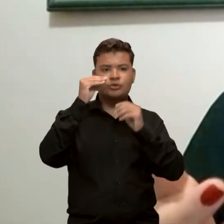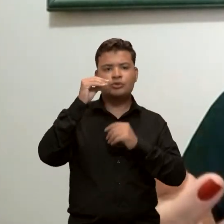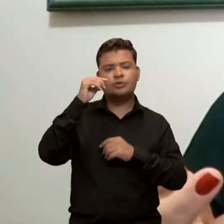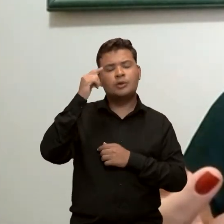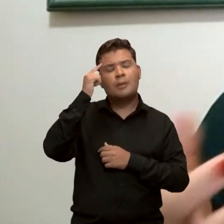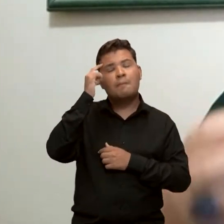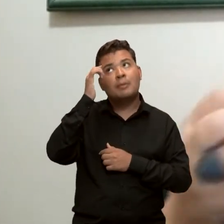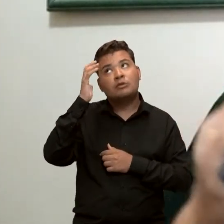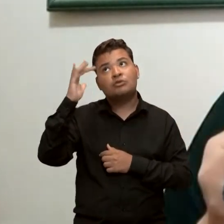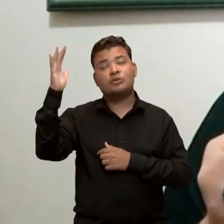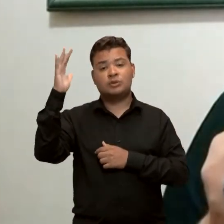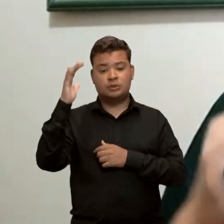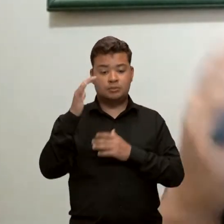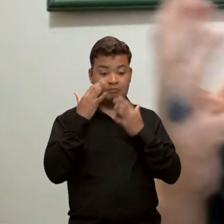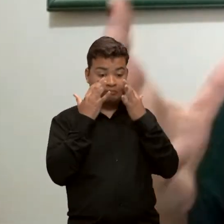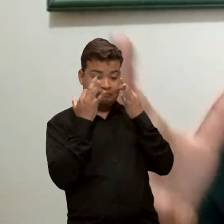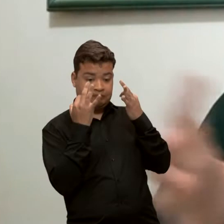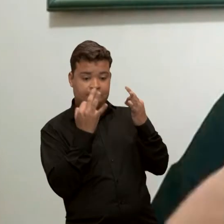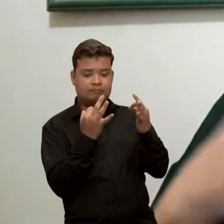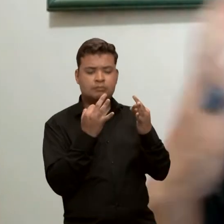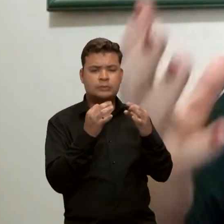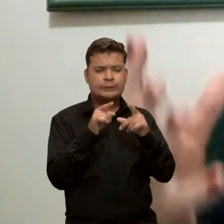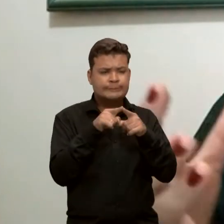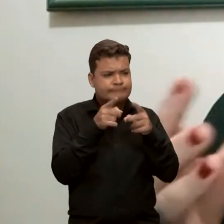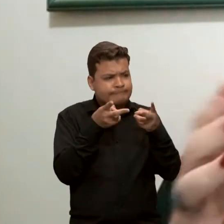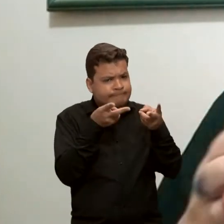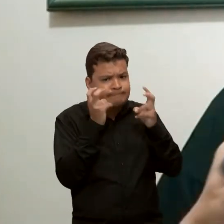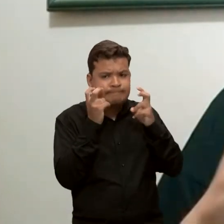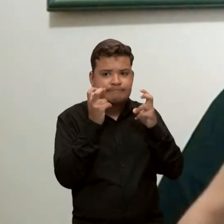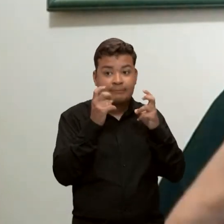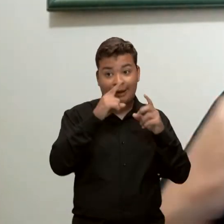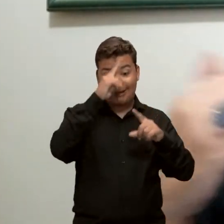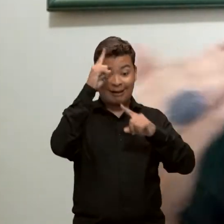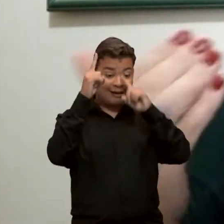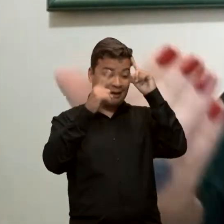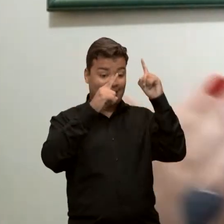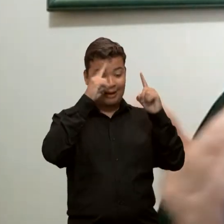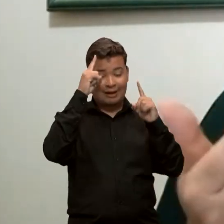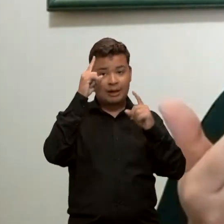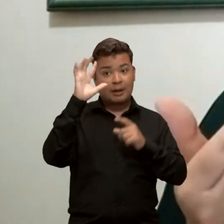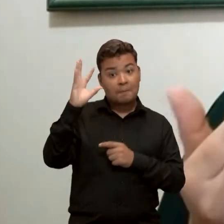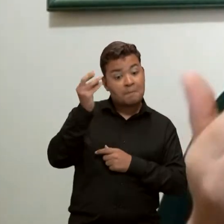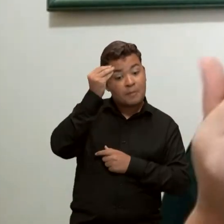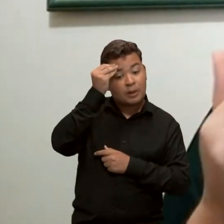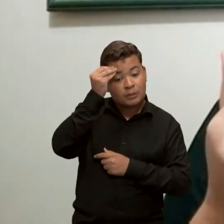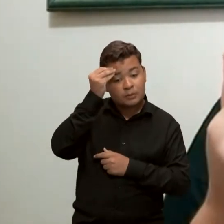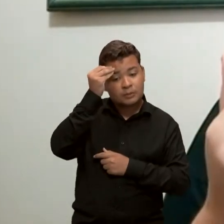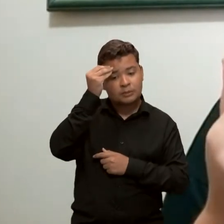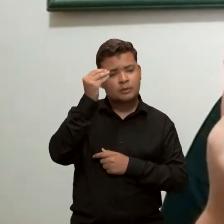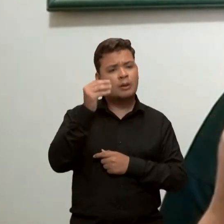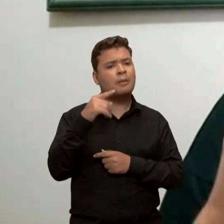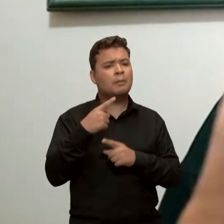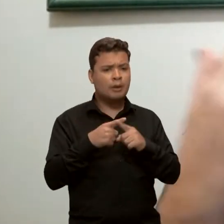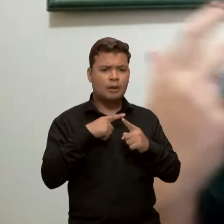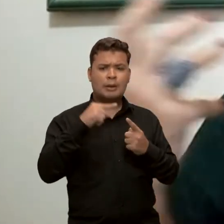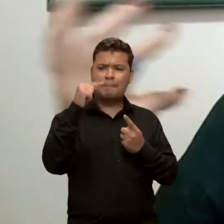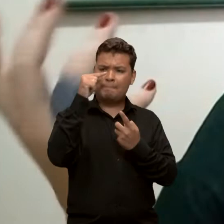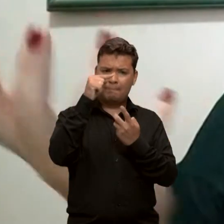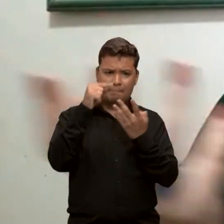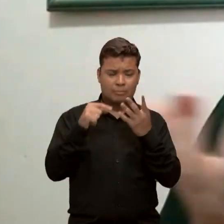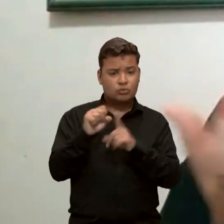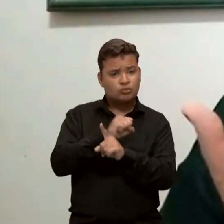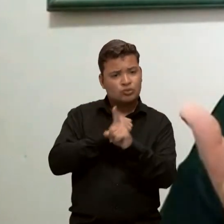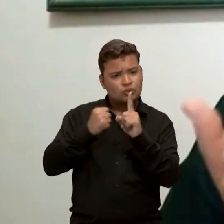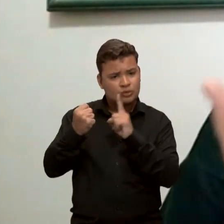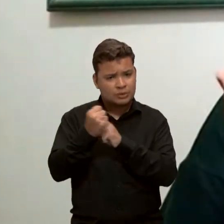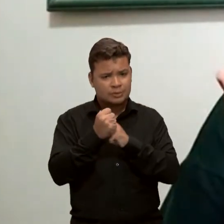a atenção, a percepção, a criatividade, a memória, que elas são mediadas pelos signos sociais, que estão presentes